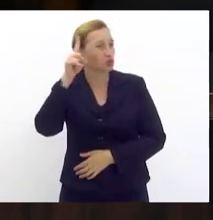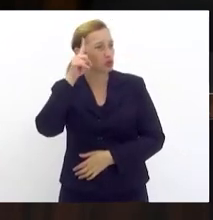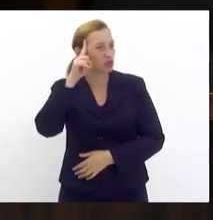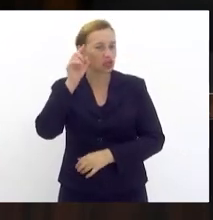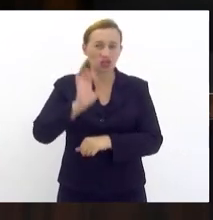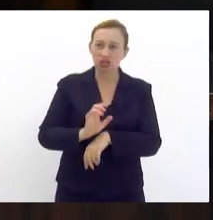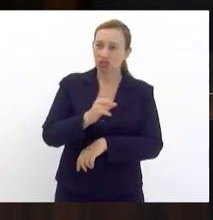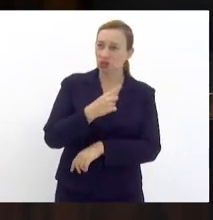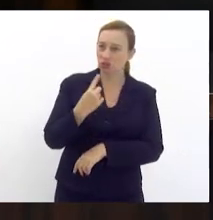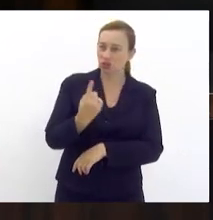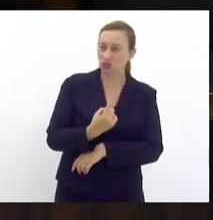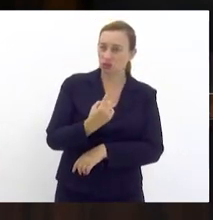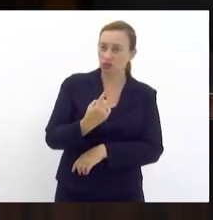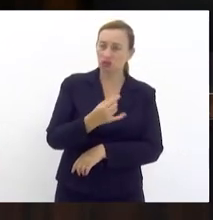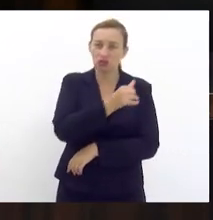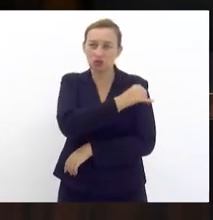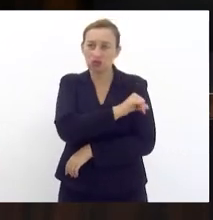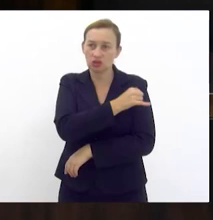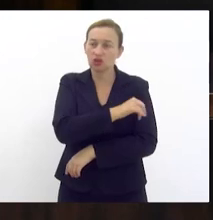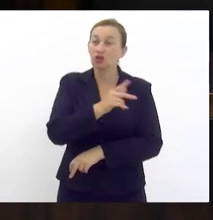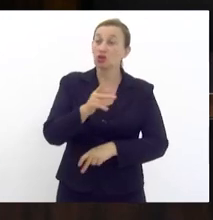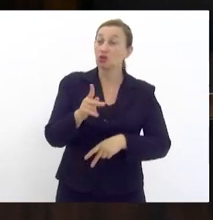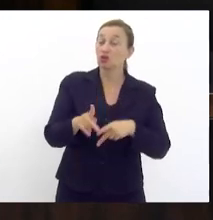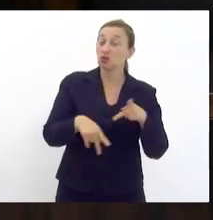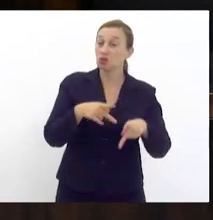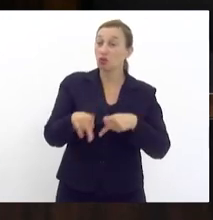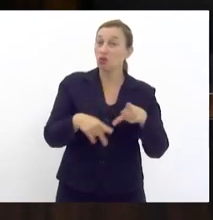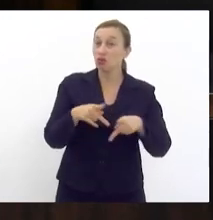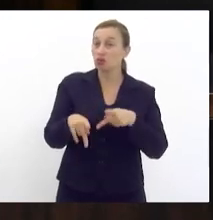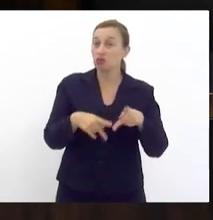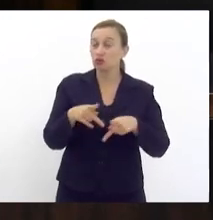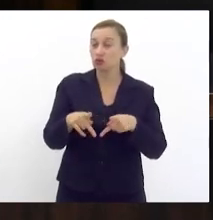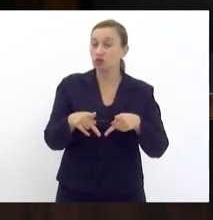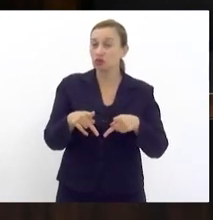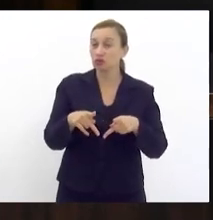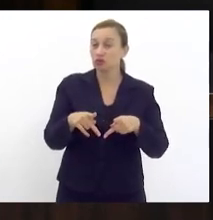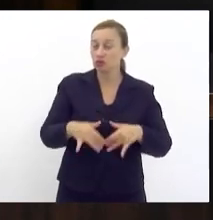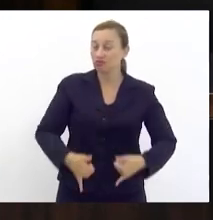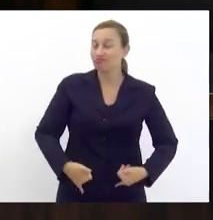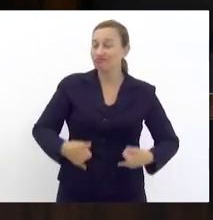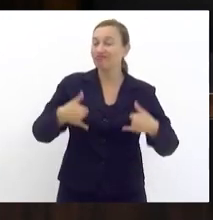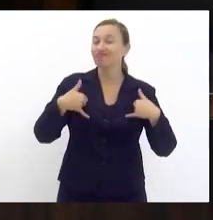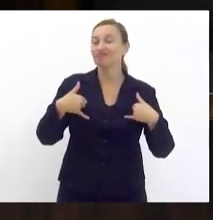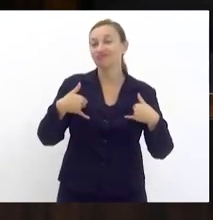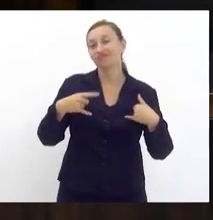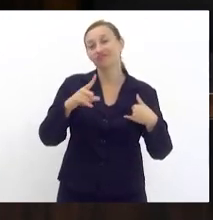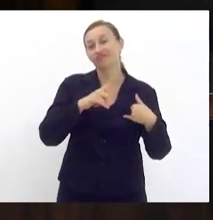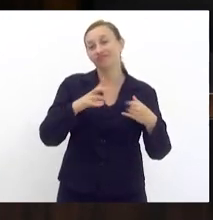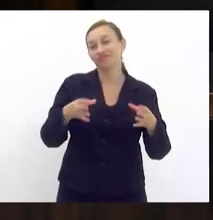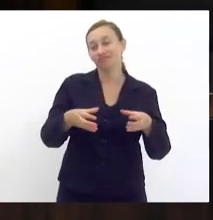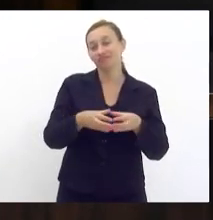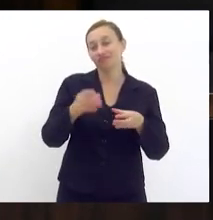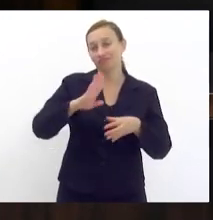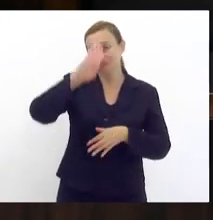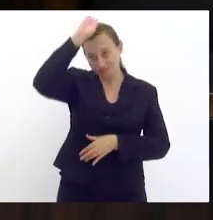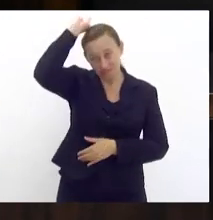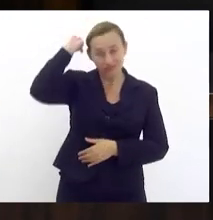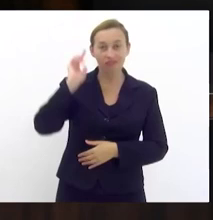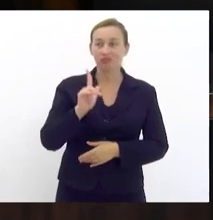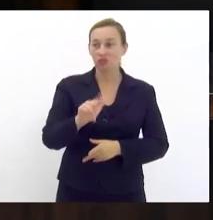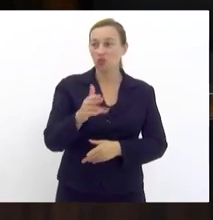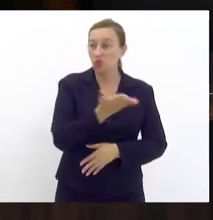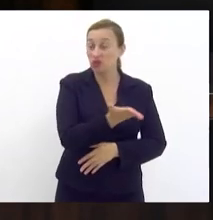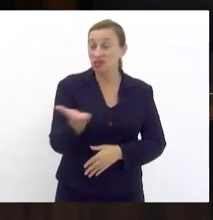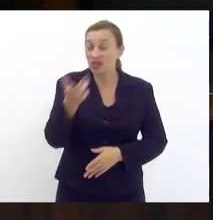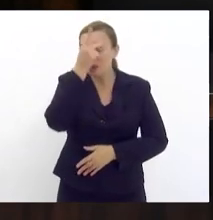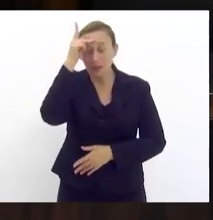de Janeiro, entendeu? E a população tem uma honra muito grande de ter uma corporação como vocês.